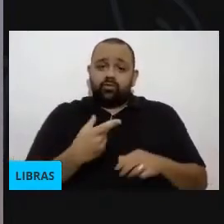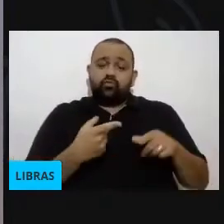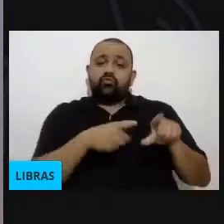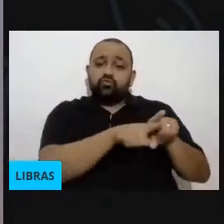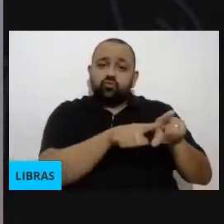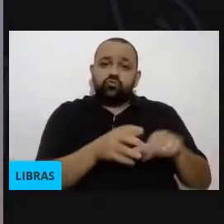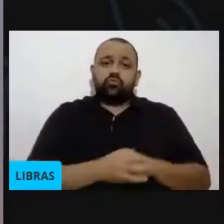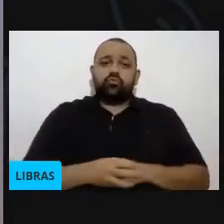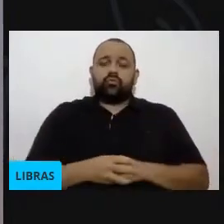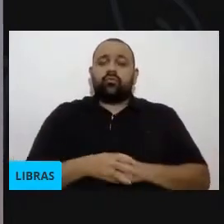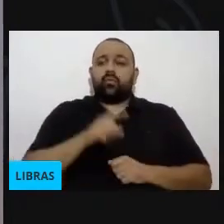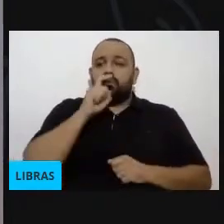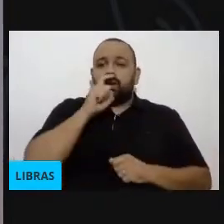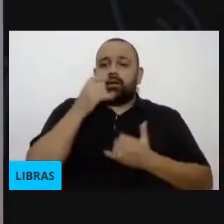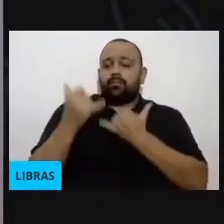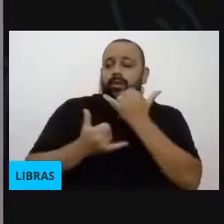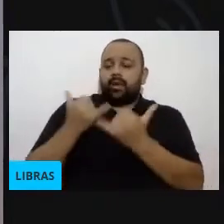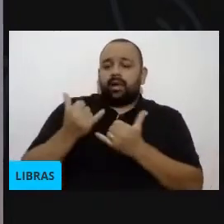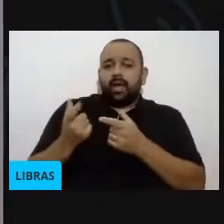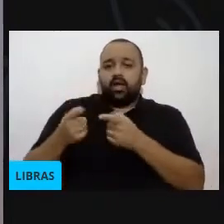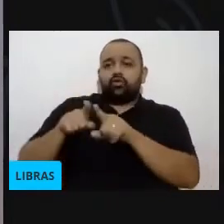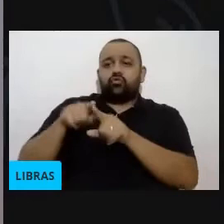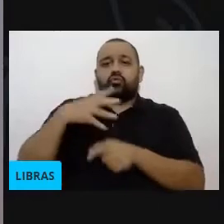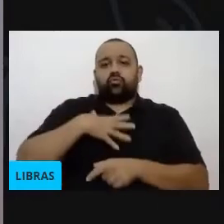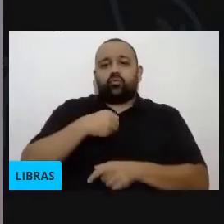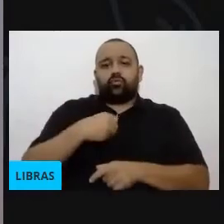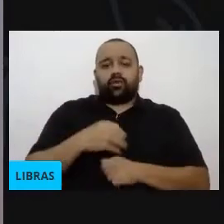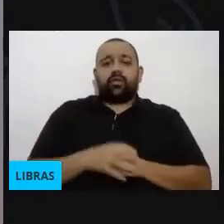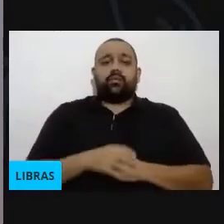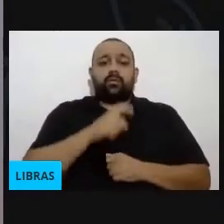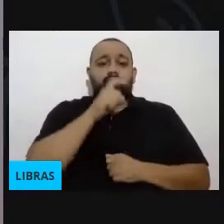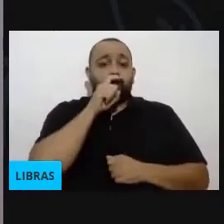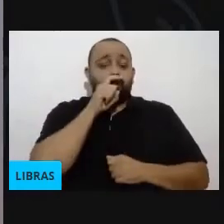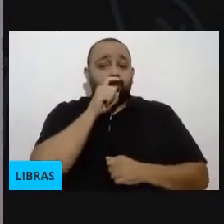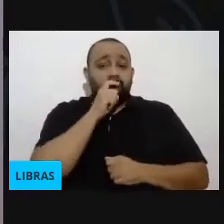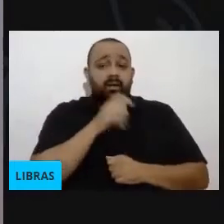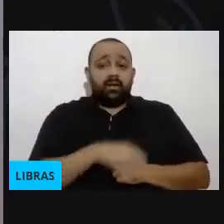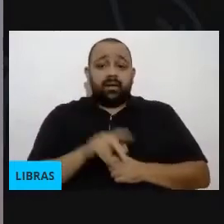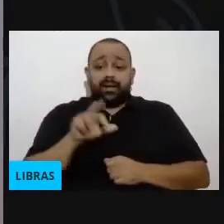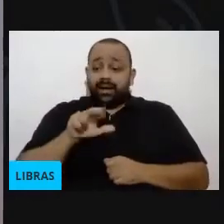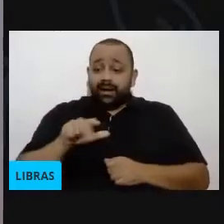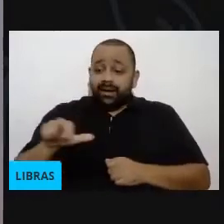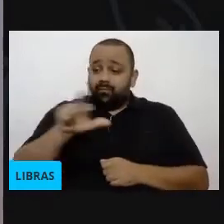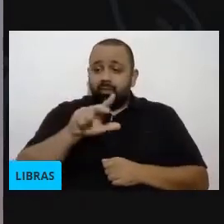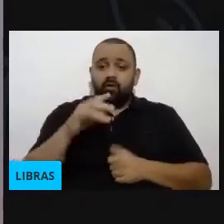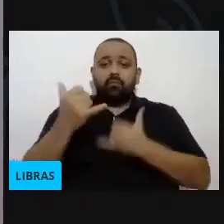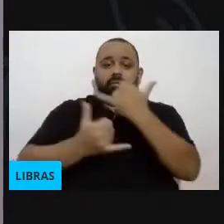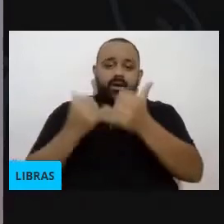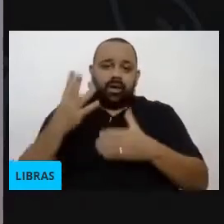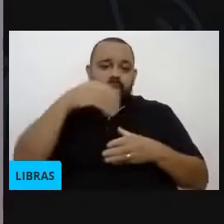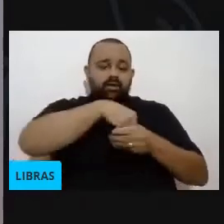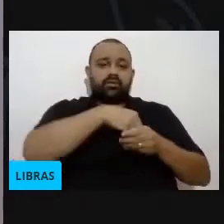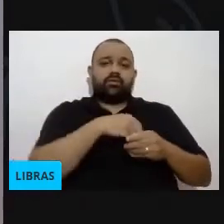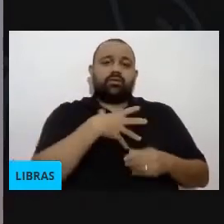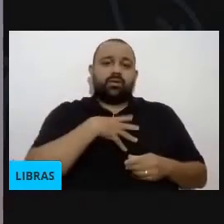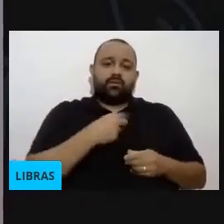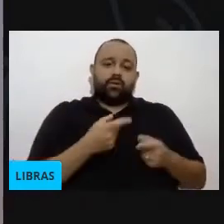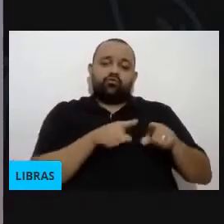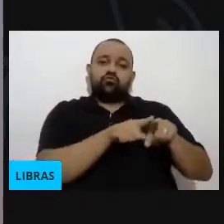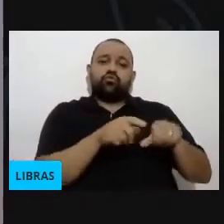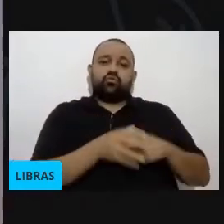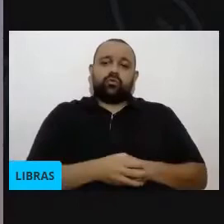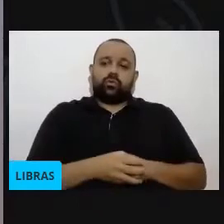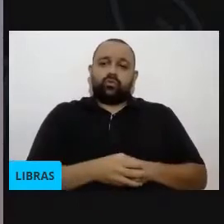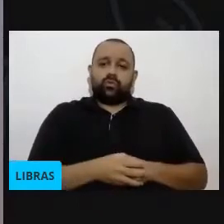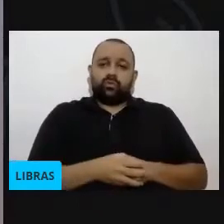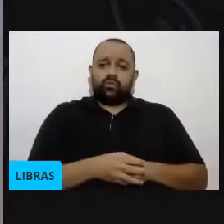que começaram a brincar com os filhos, pais que começaram a chamar os irmãos para brincar com os filhos, e começaram a